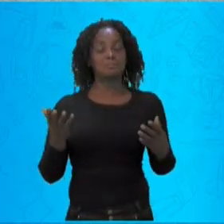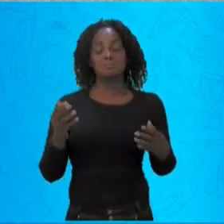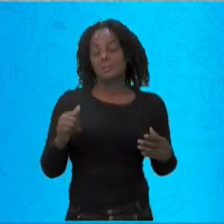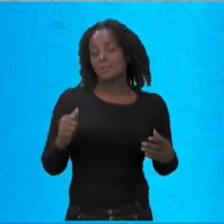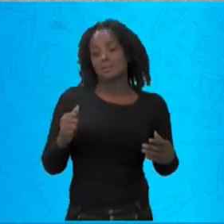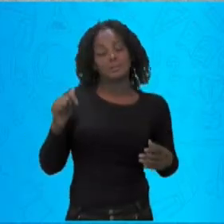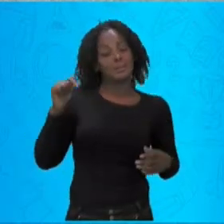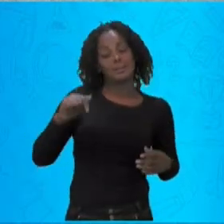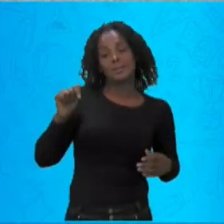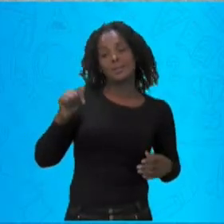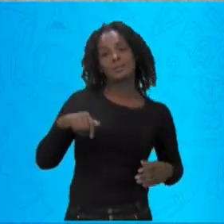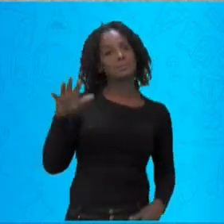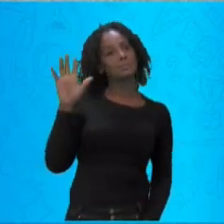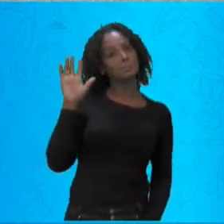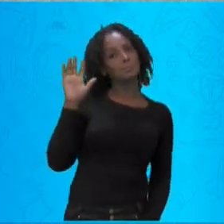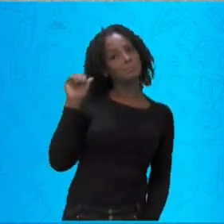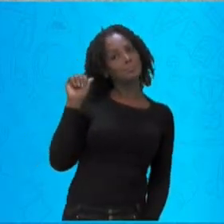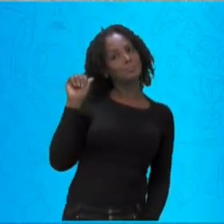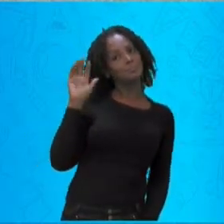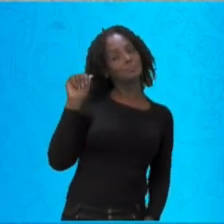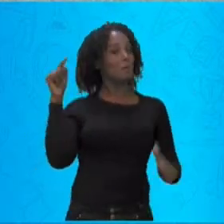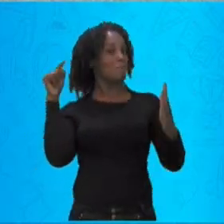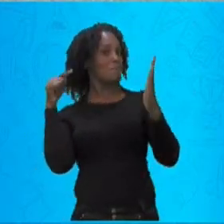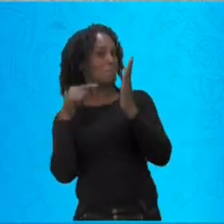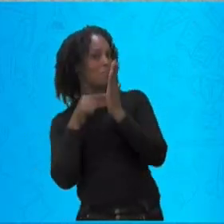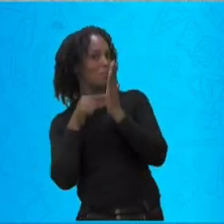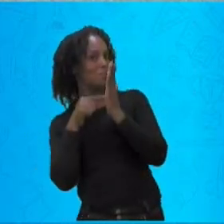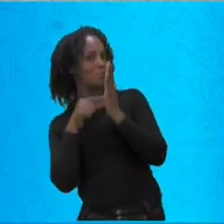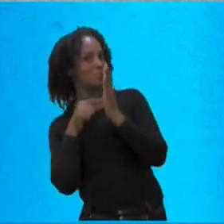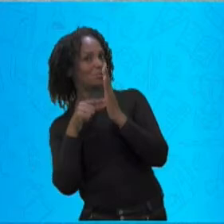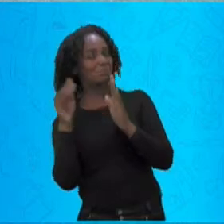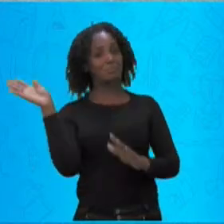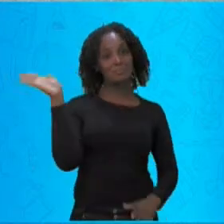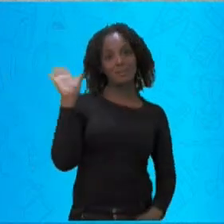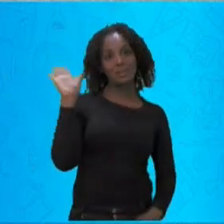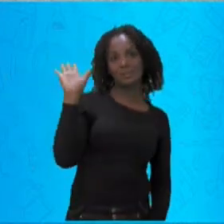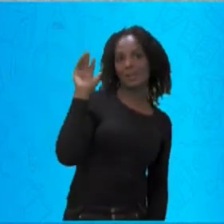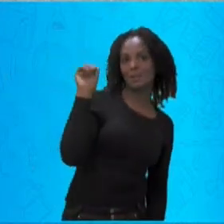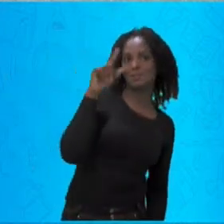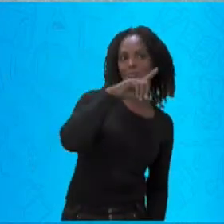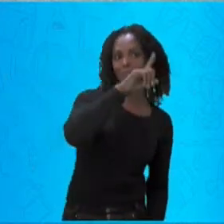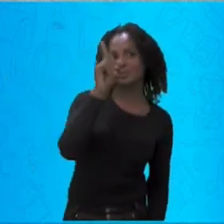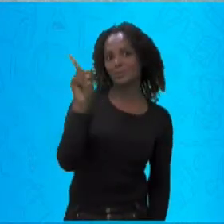me despeço. Ponto final. Até um